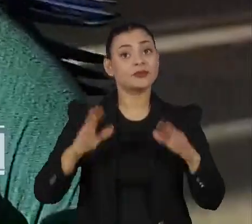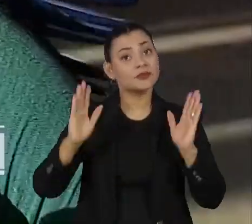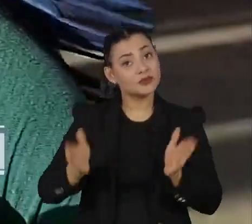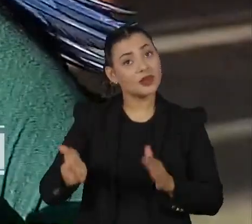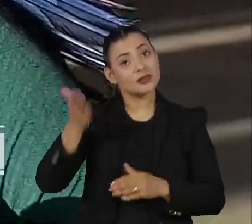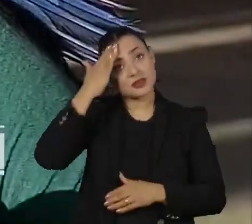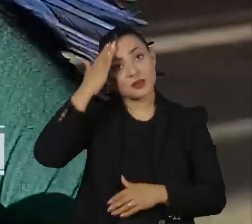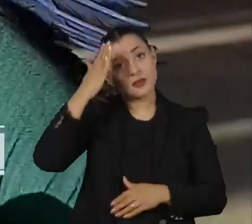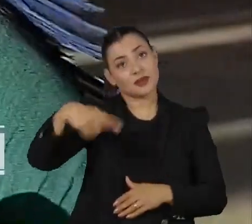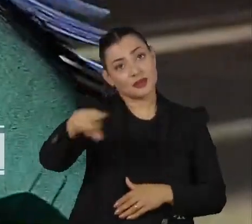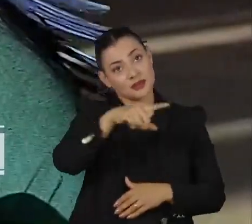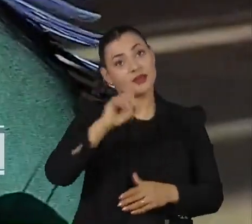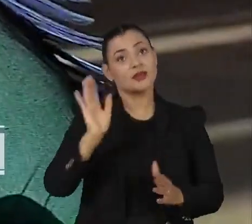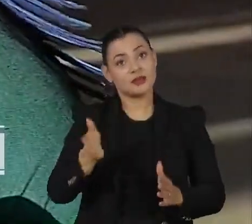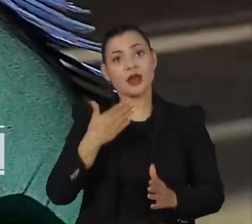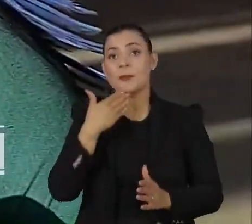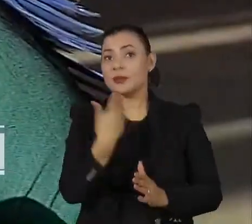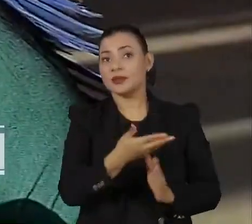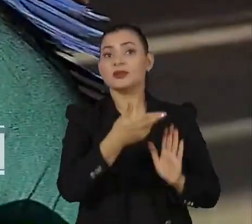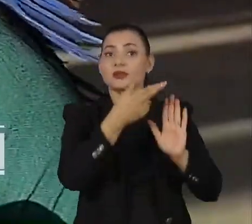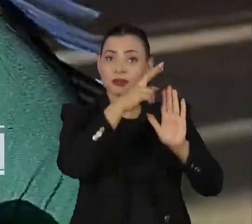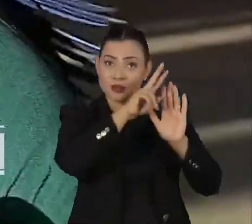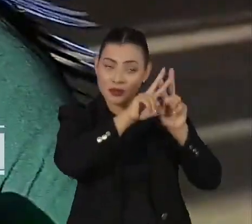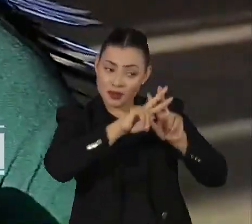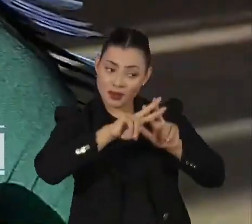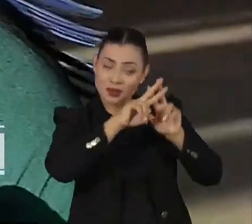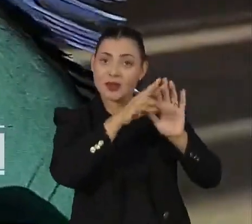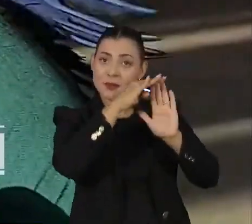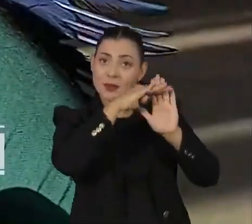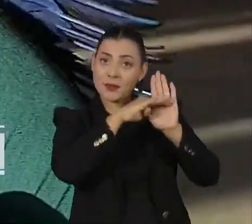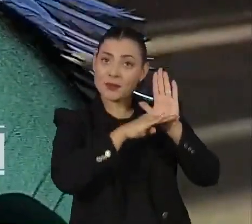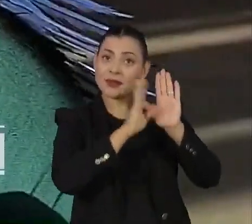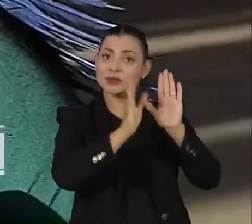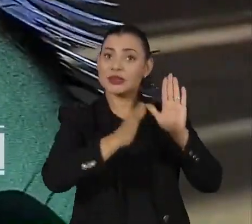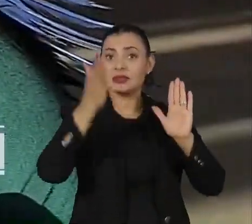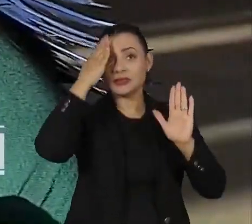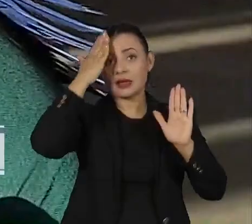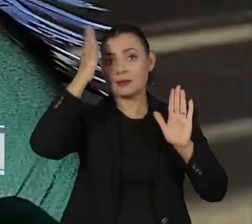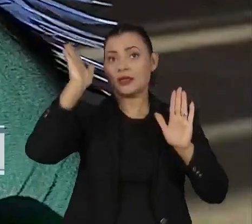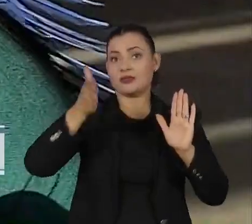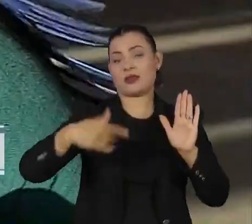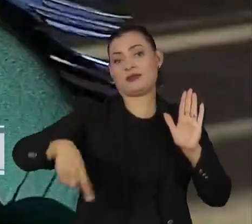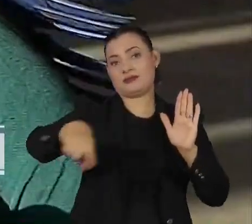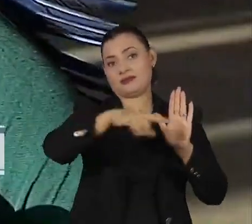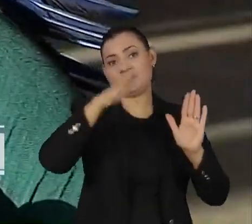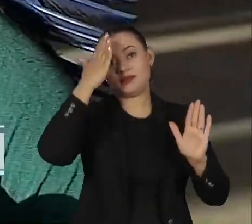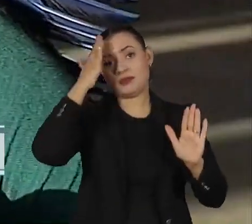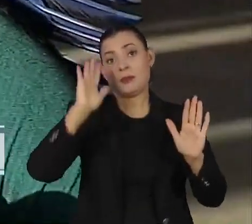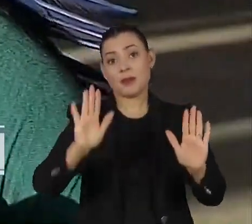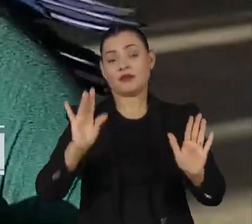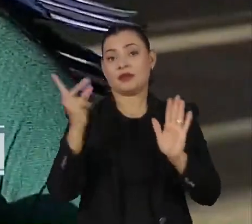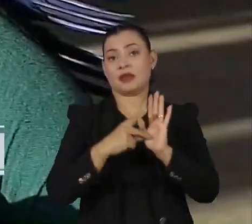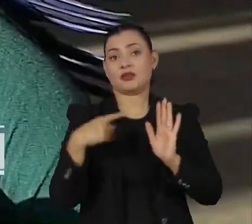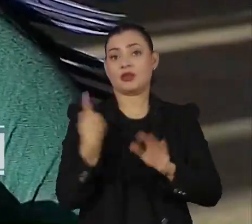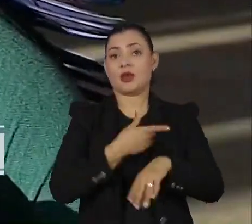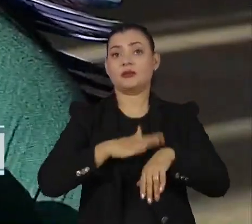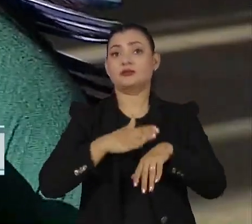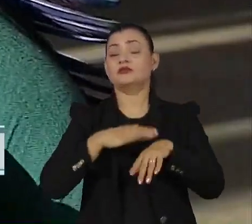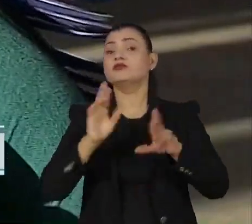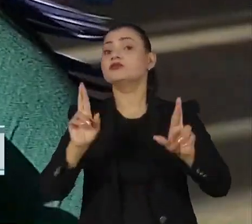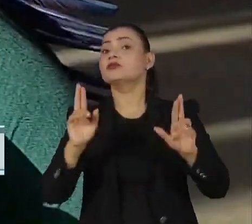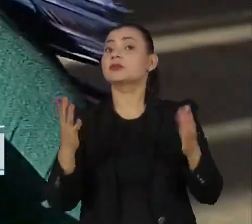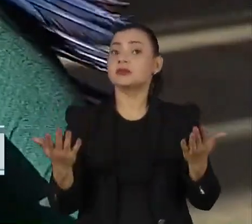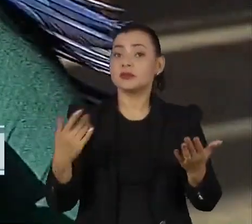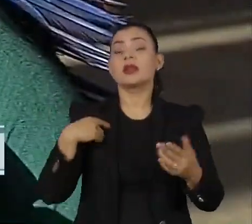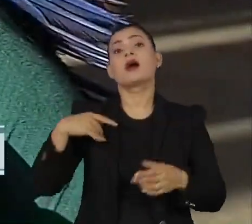esperado que haveria esse pedido de vistas, a gente já estava meio que contando com isso, mas consideramos que o voto do